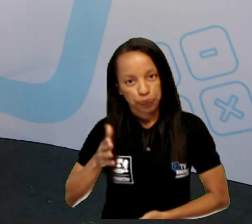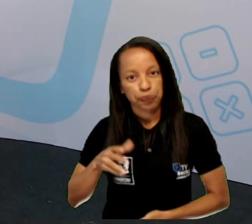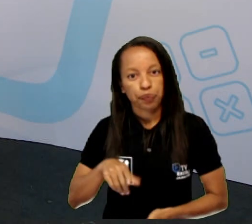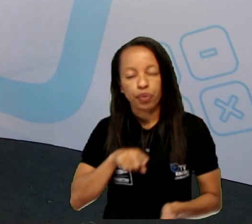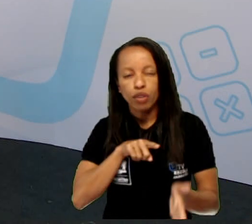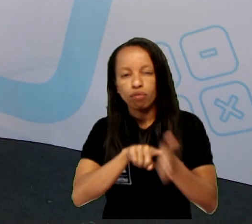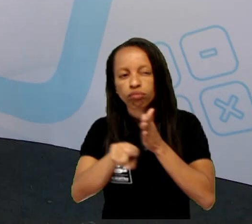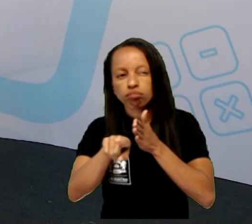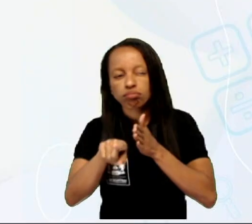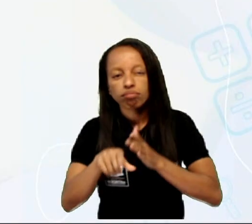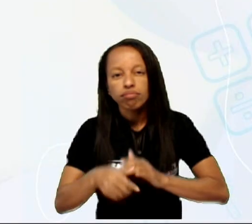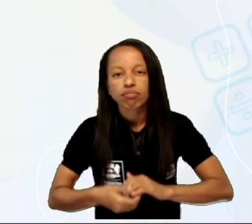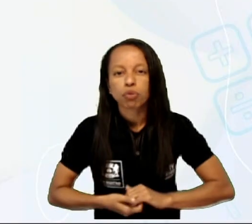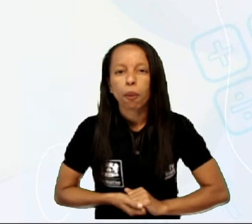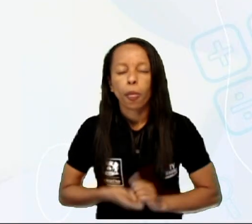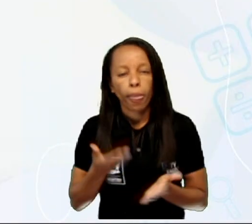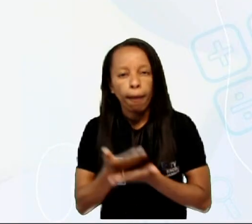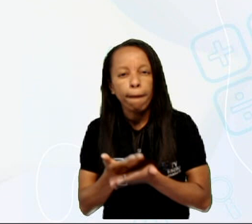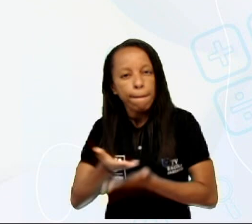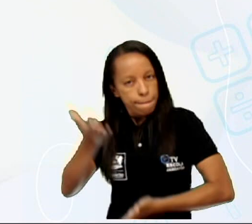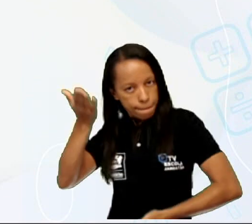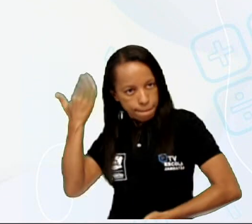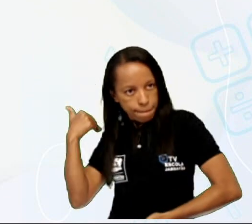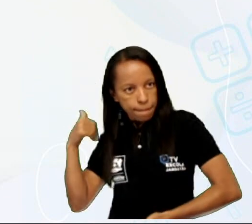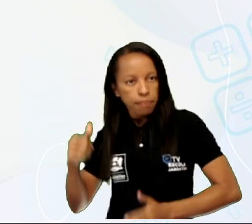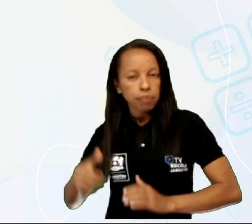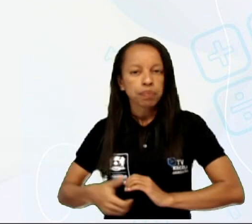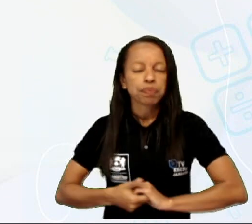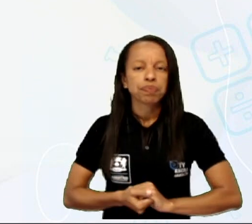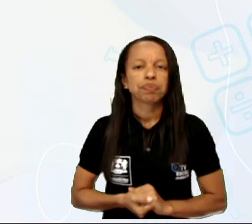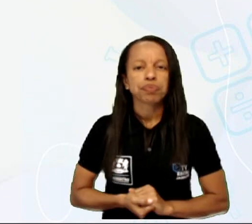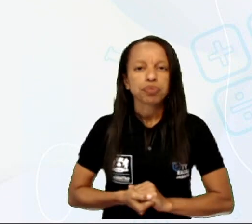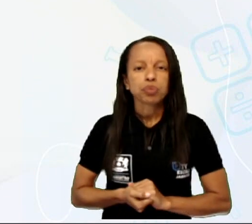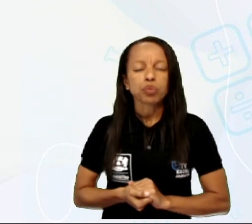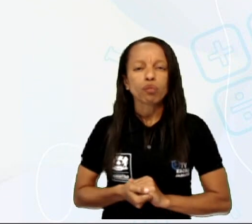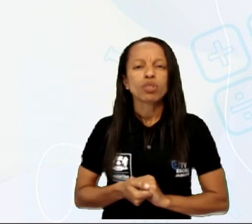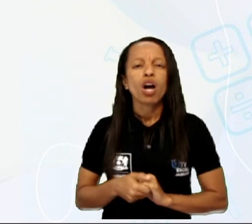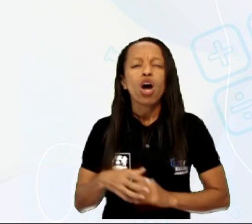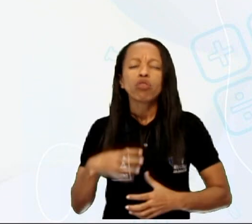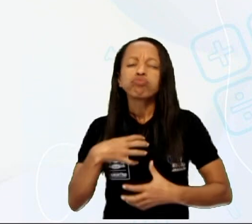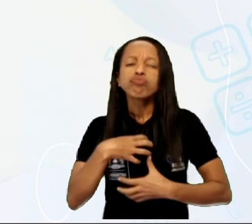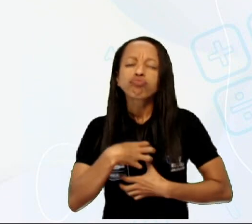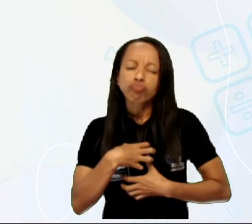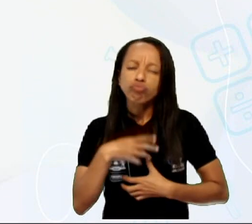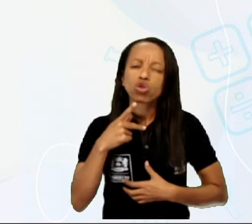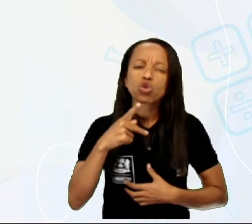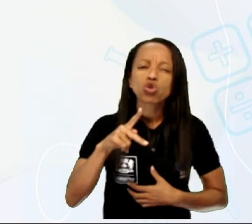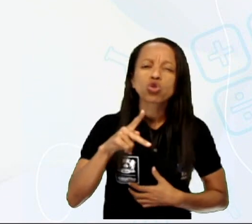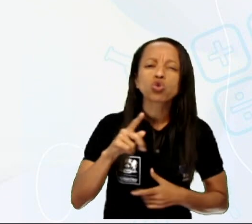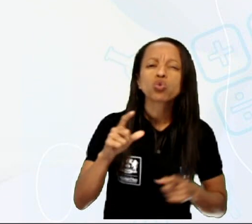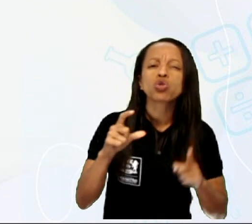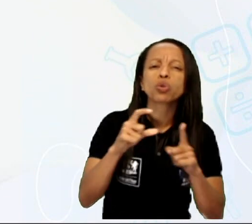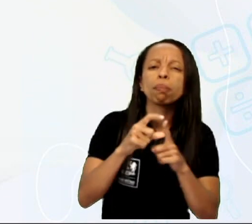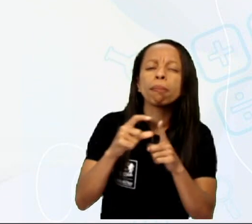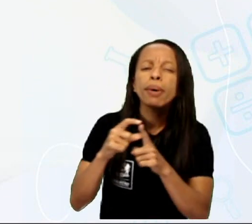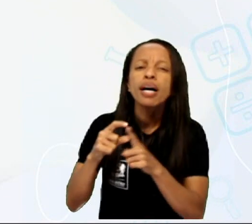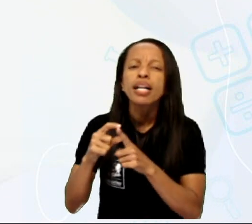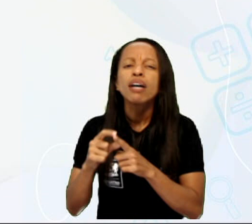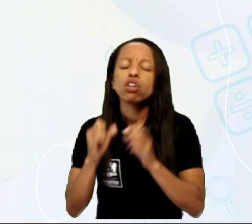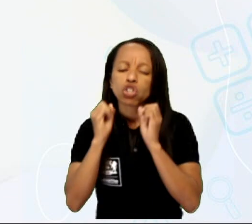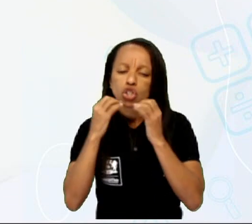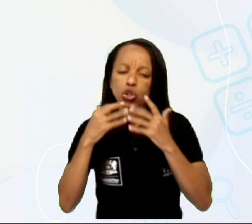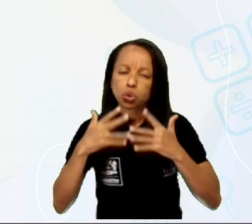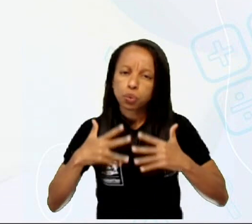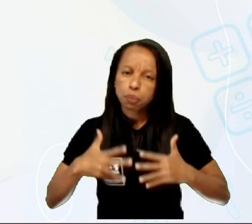A pergunta da aula anterior foi essa aqui. Com suas palavras, explique o que é literatura de